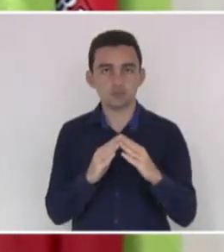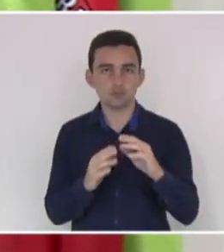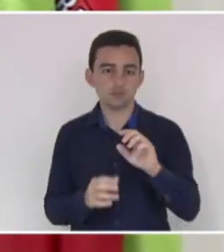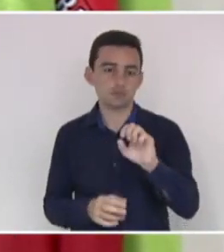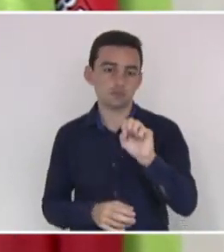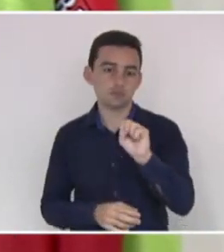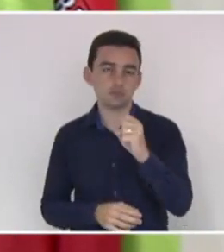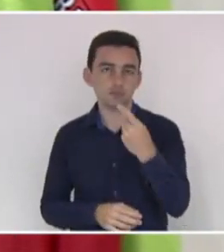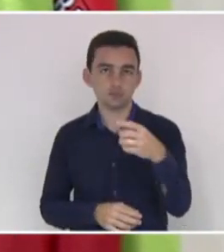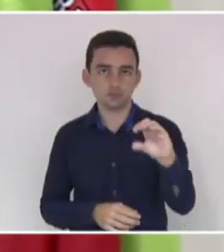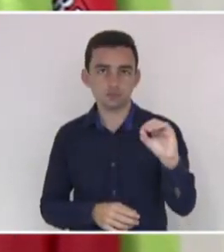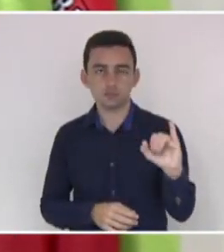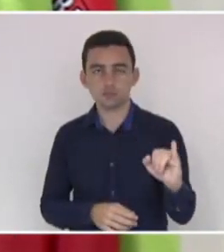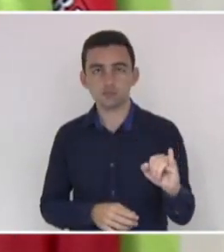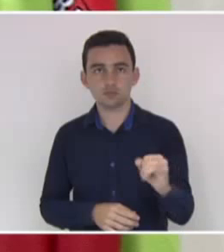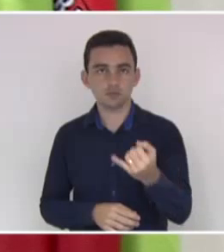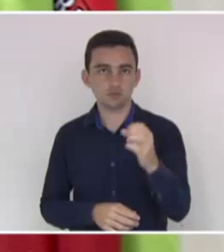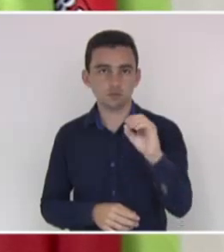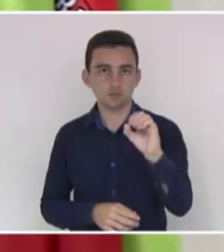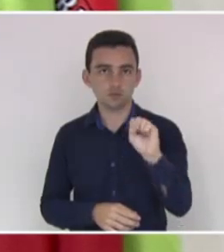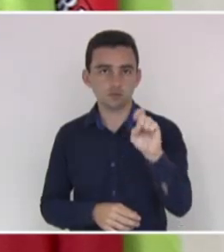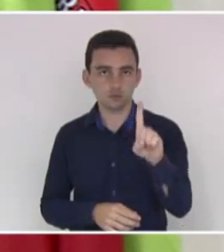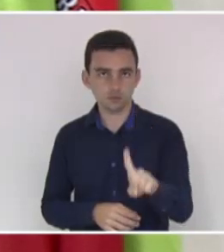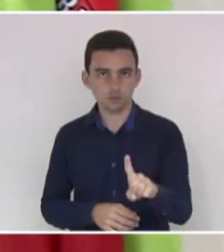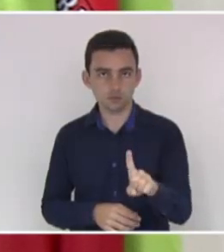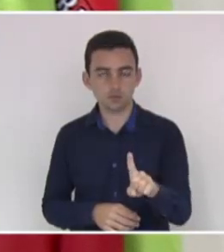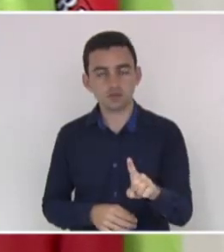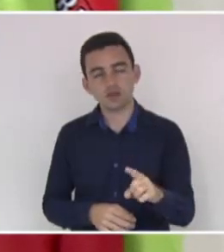Hospital São José que desde